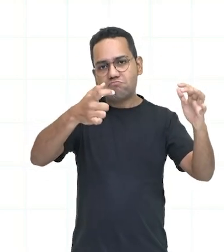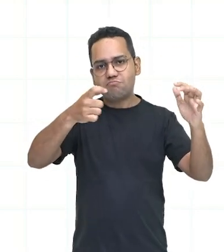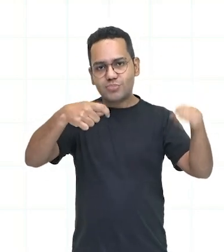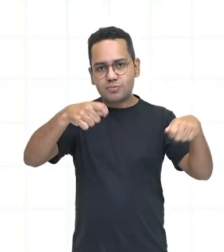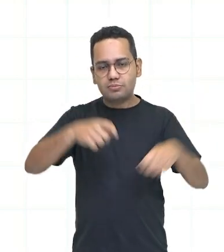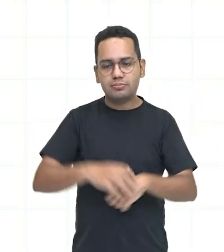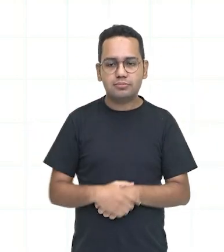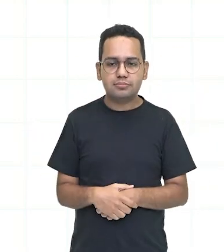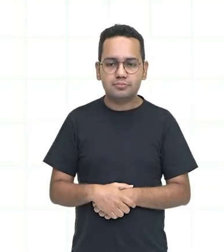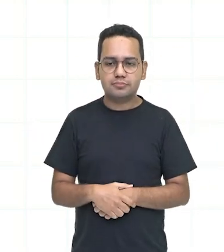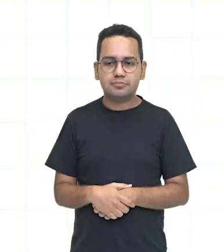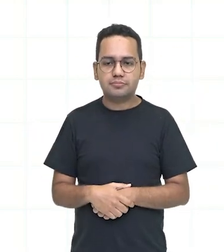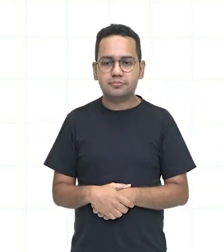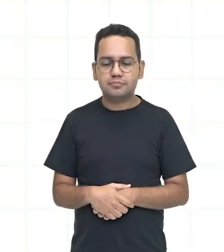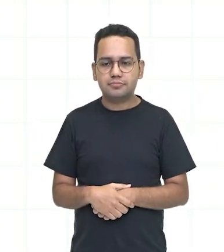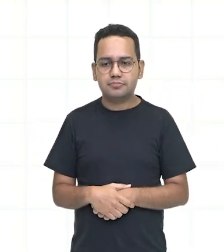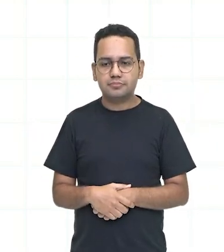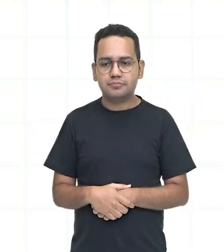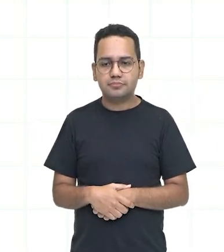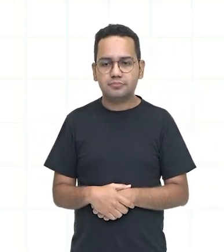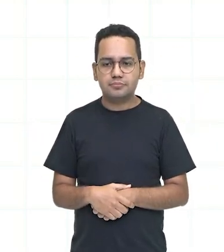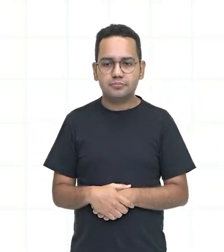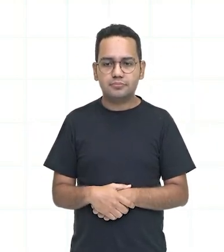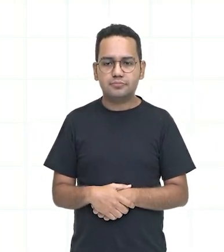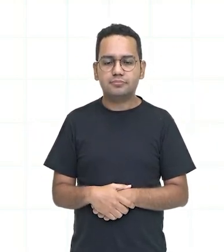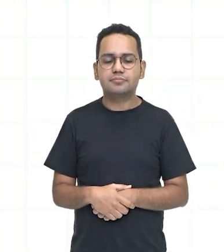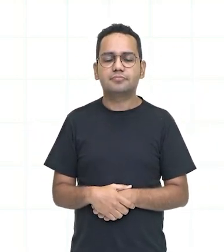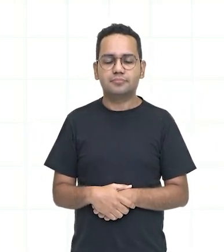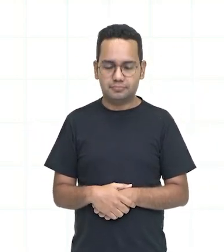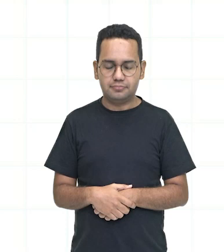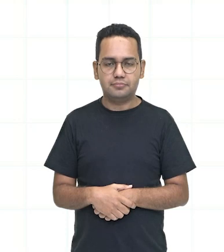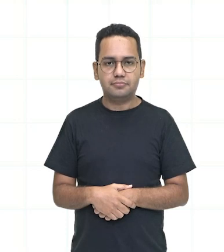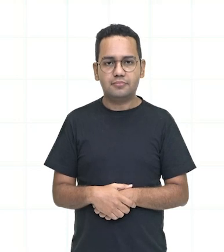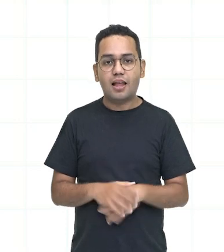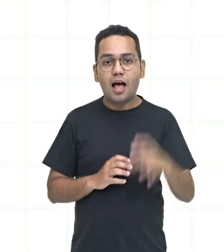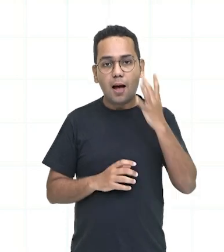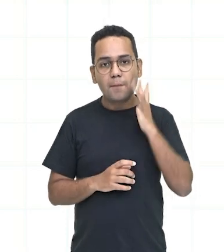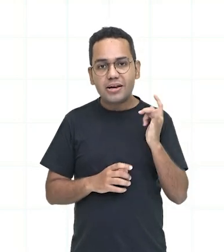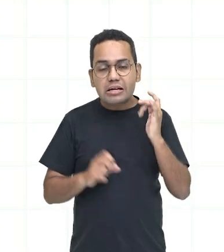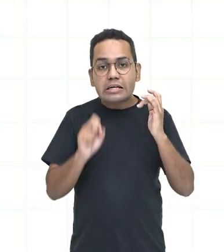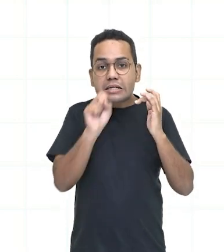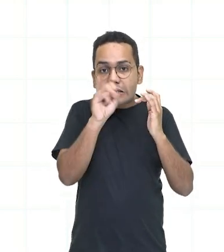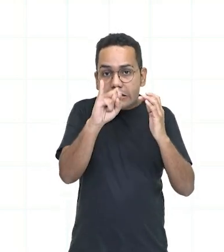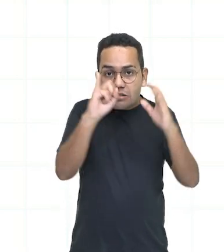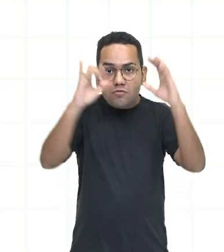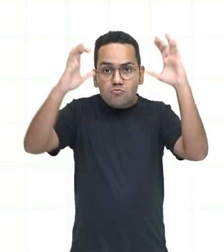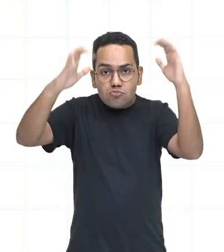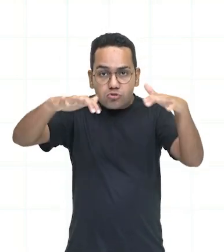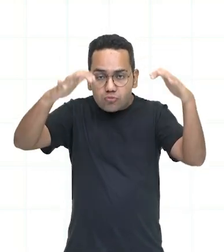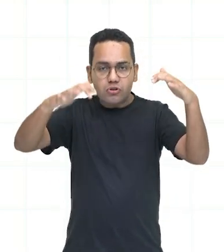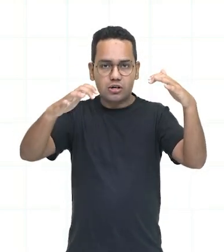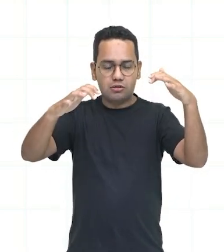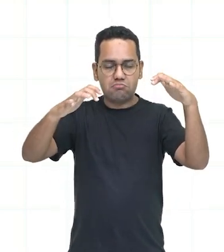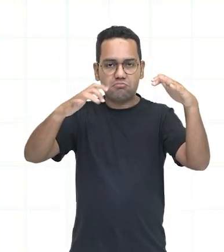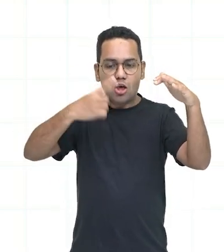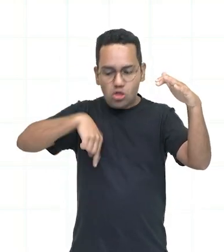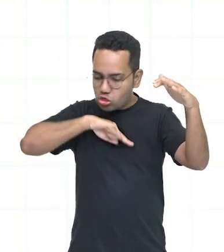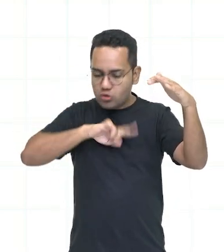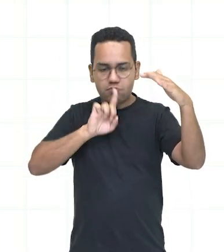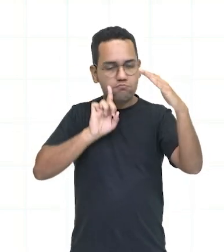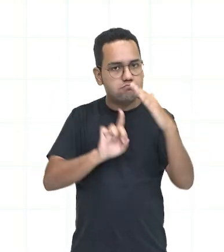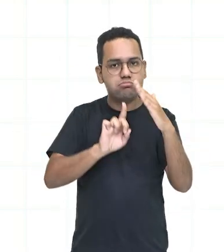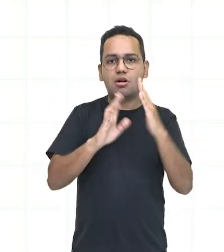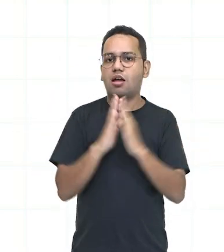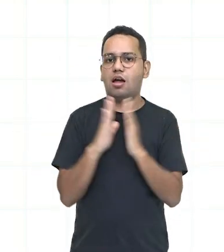We will stay indoors. Nós ficaremos dentro de casa. Olha só, will, o verbo